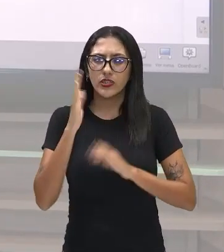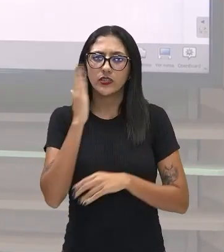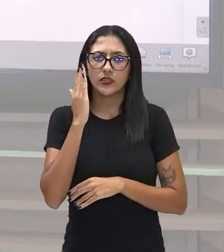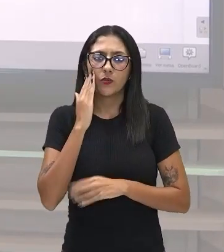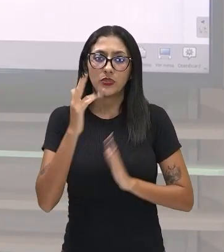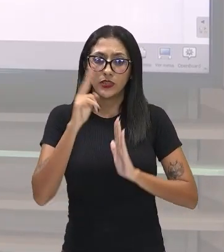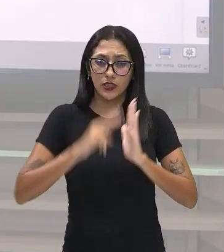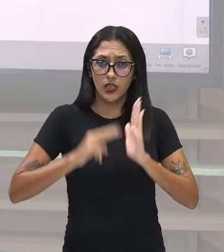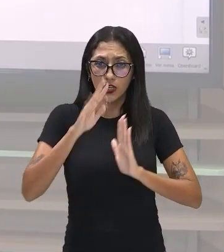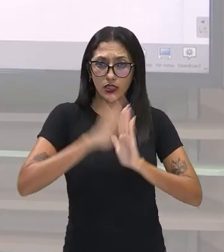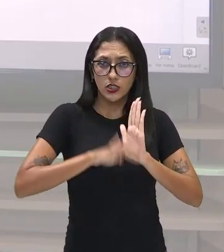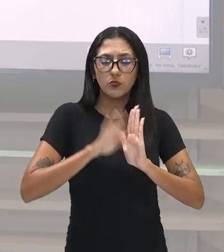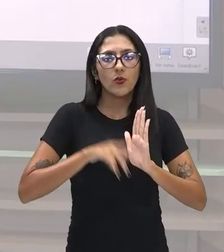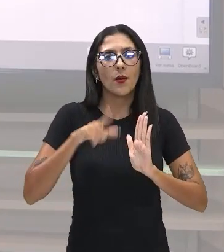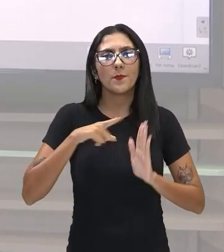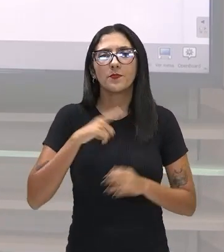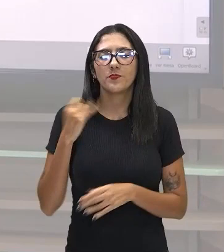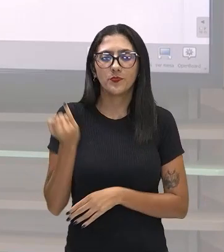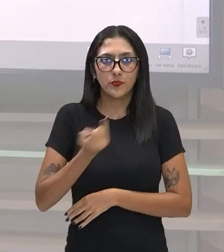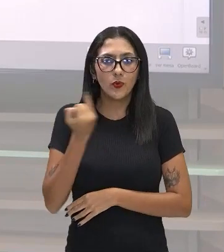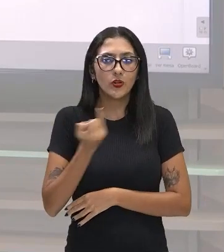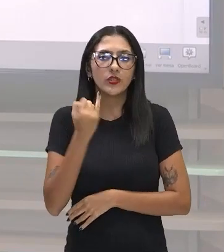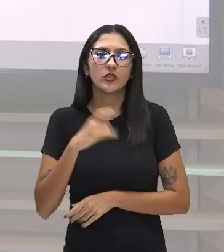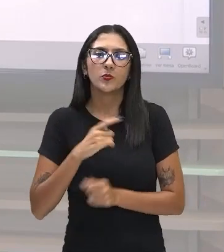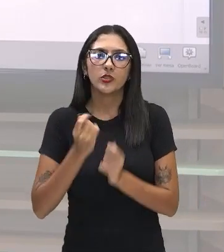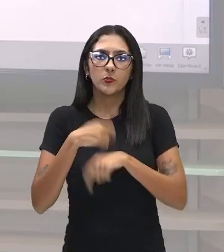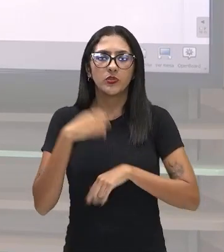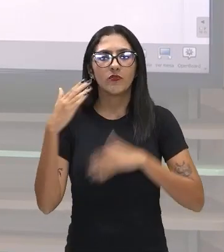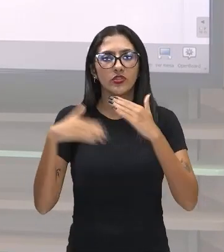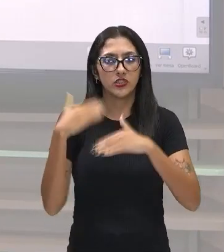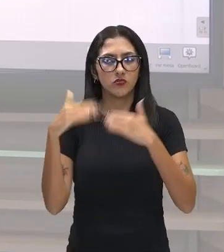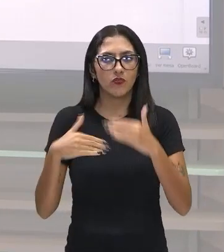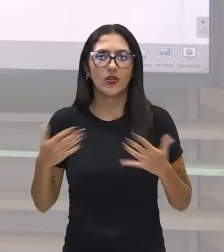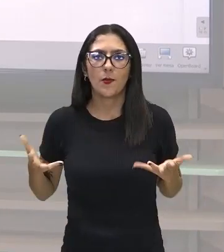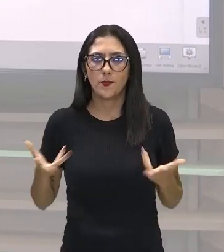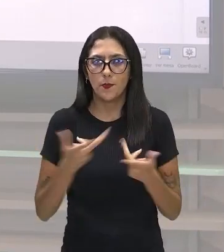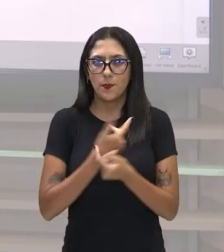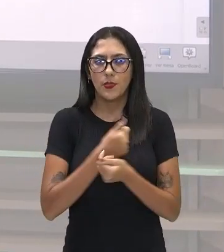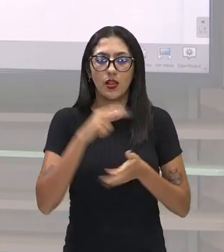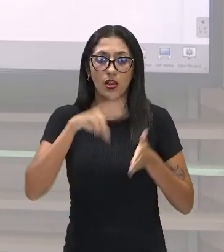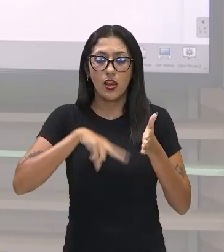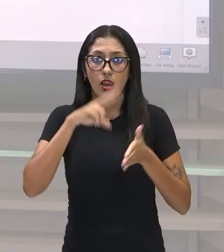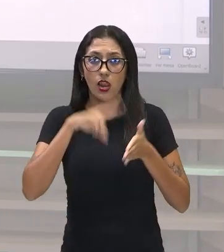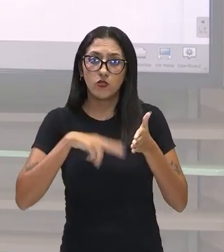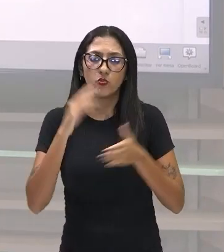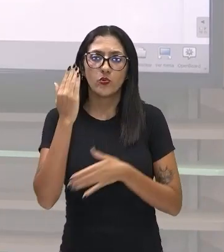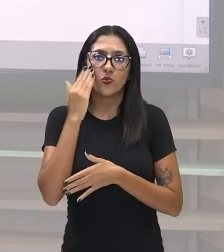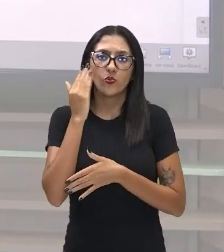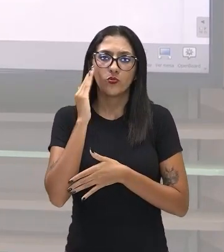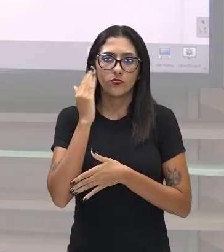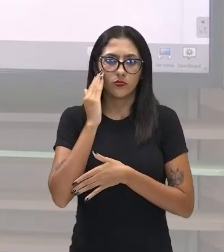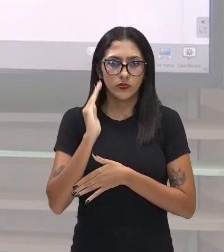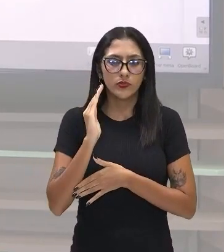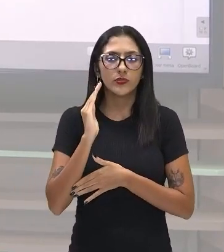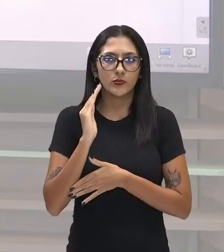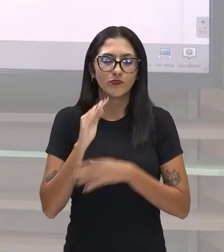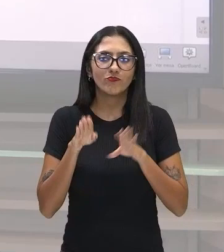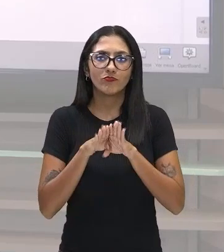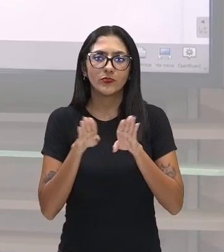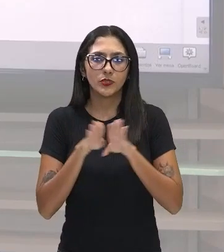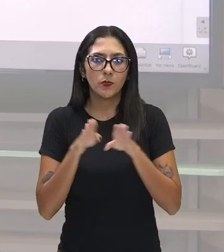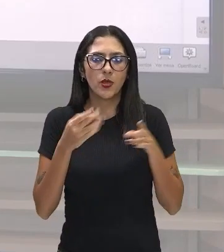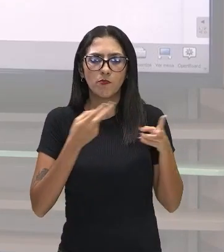é imprescindível para desenvolver essa nossa habilidade de leitura de textos e de